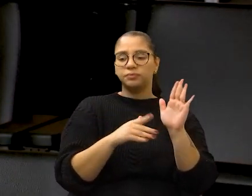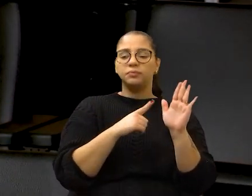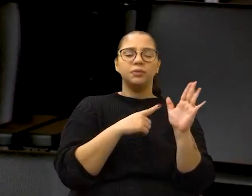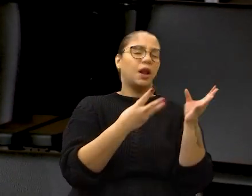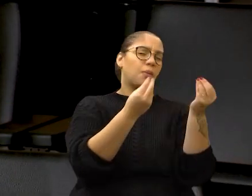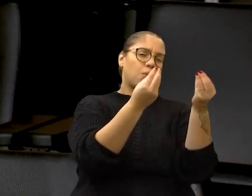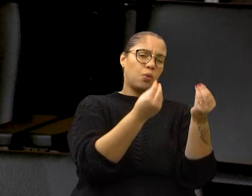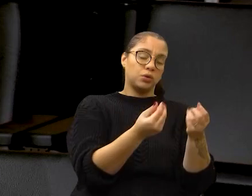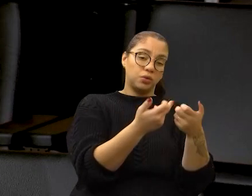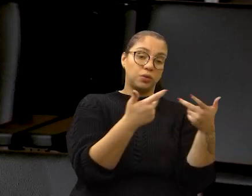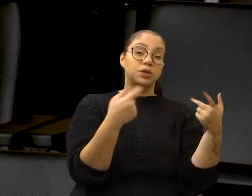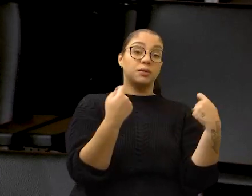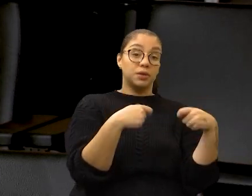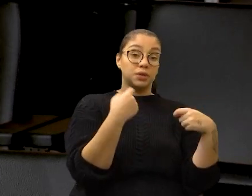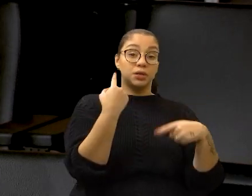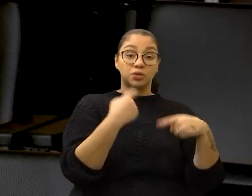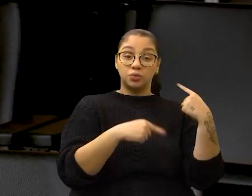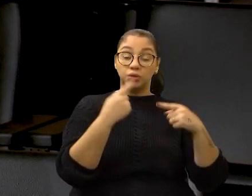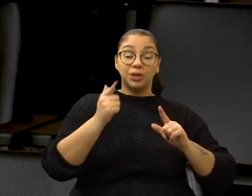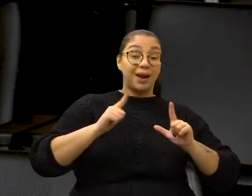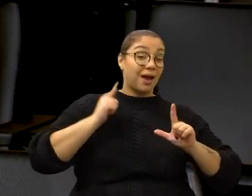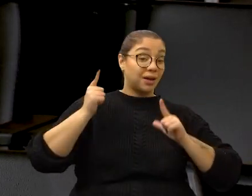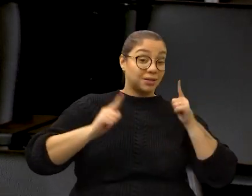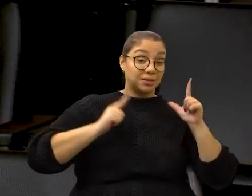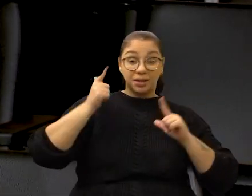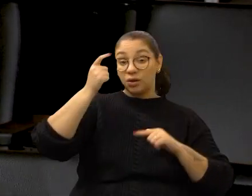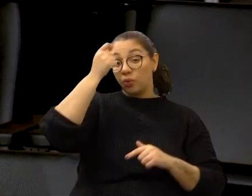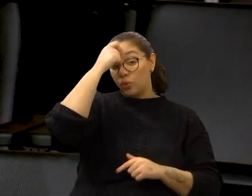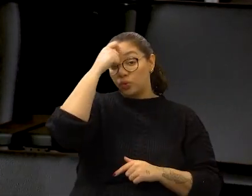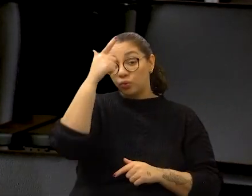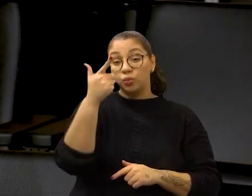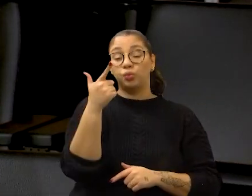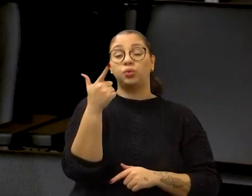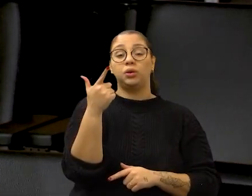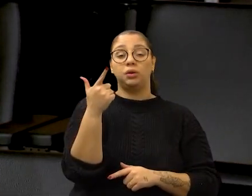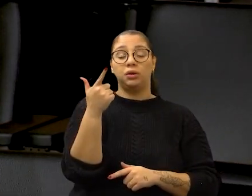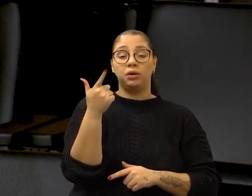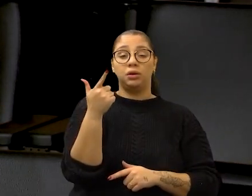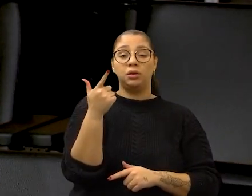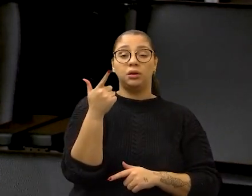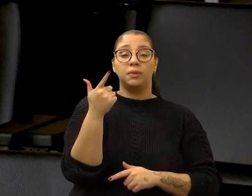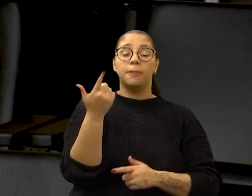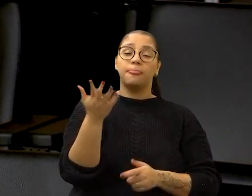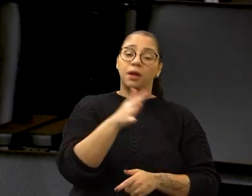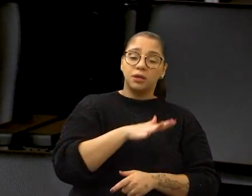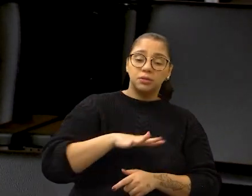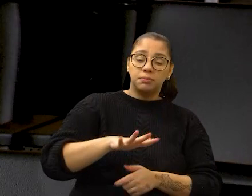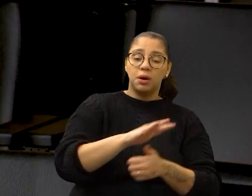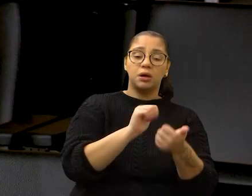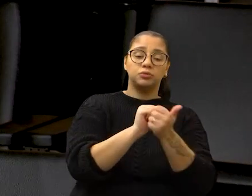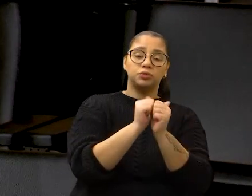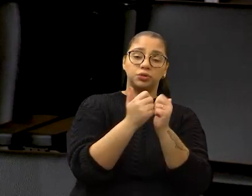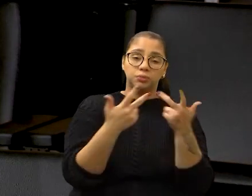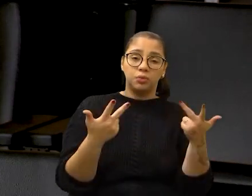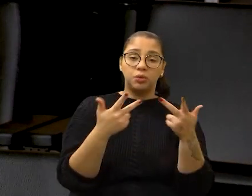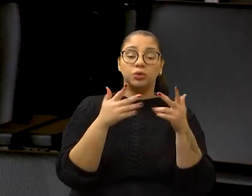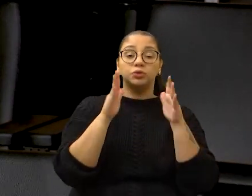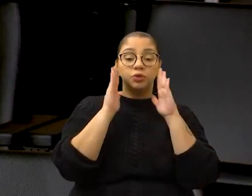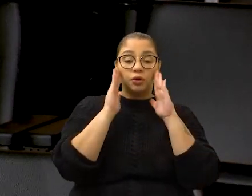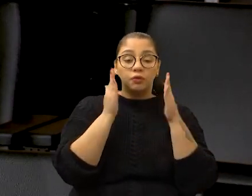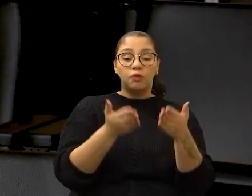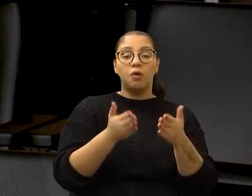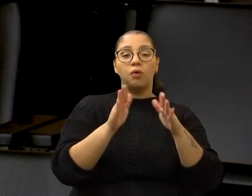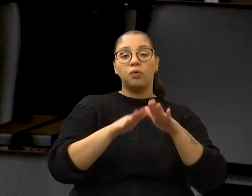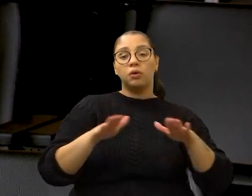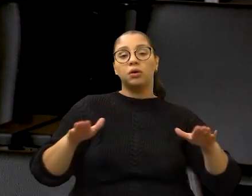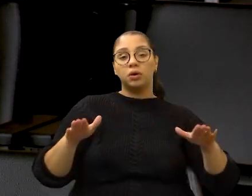Tem muita coisa que a gente precisa discutir, lazer, cultura, né? Espaços de esporte para as